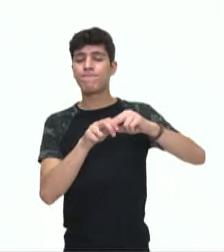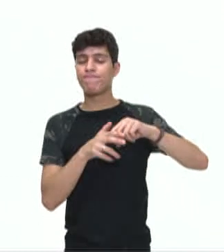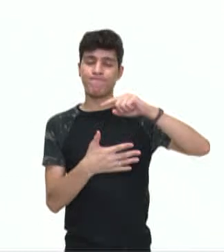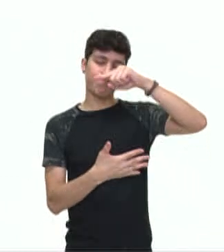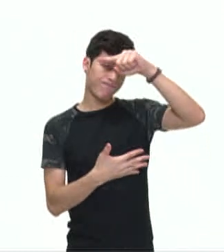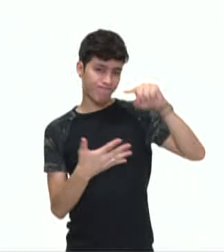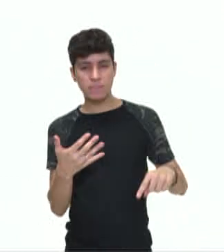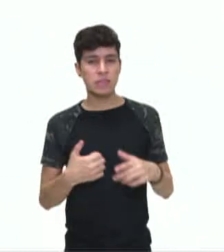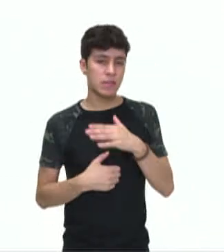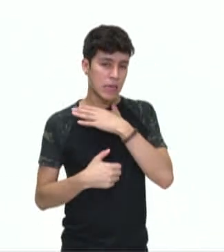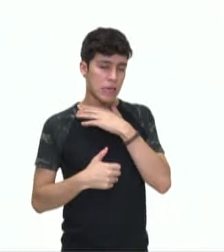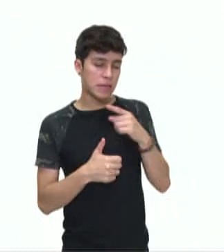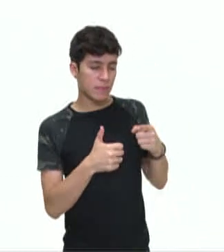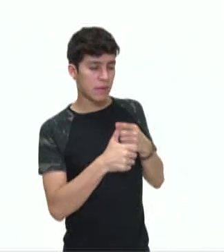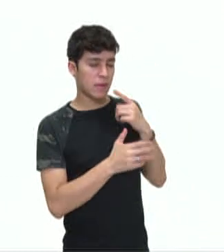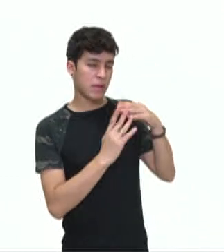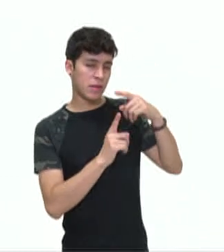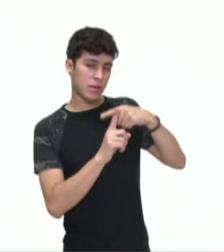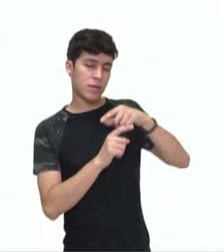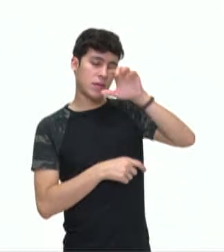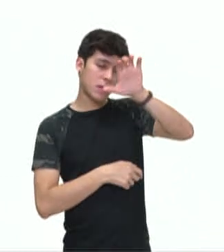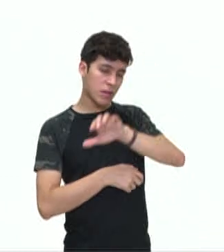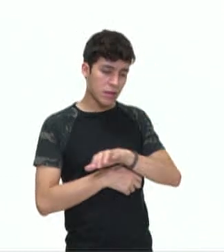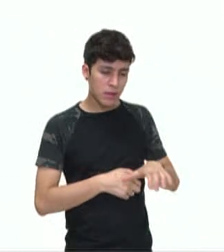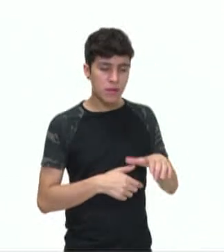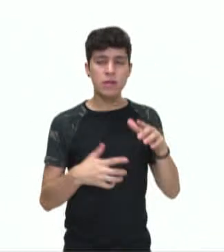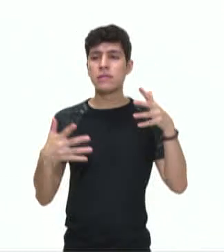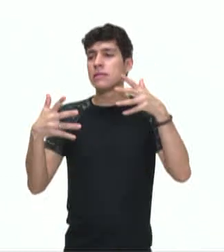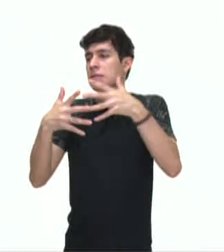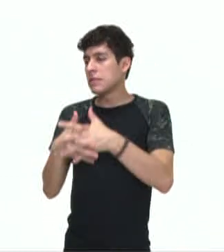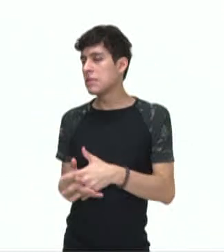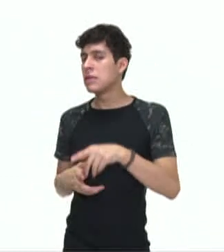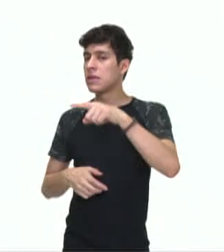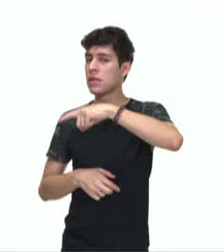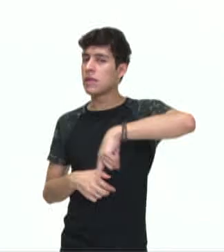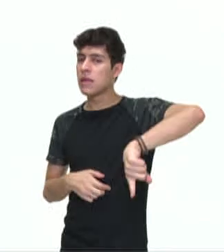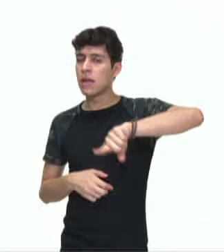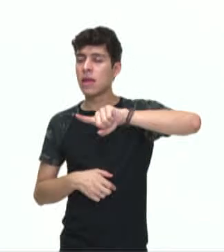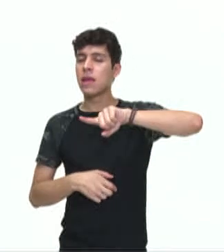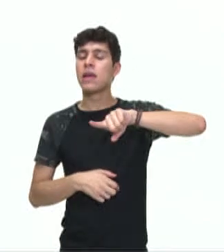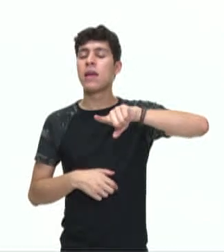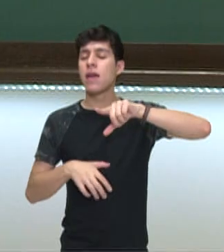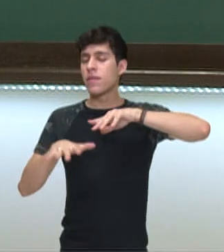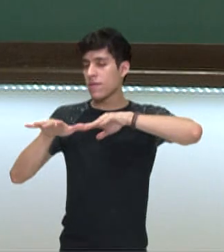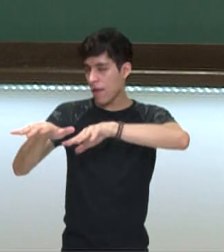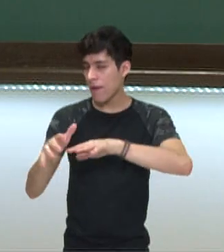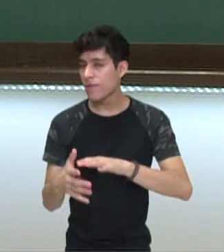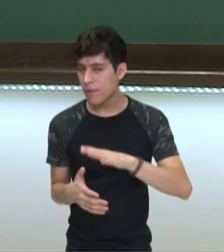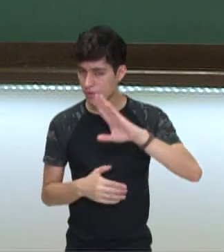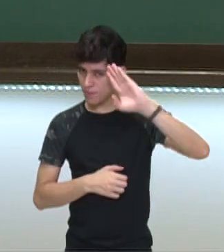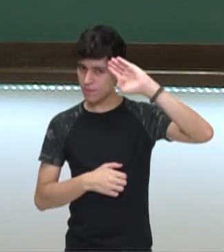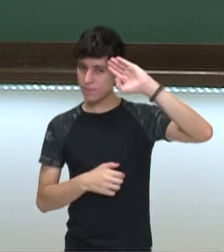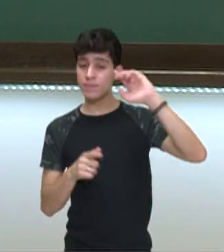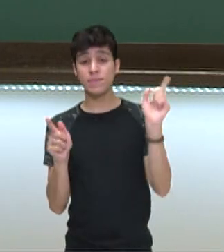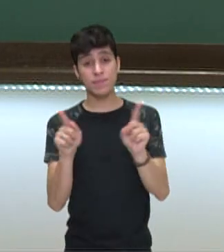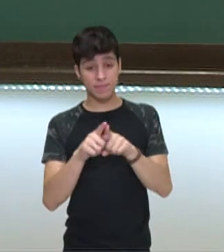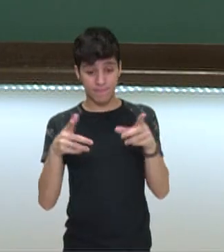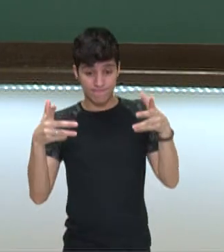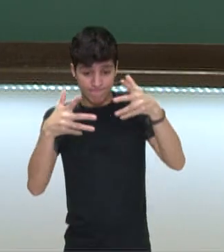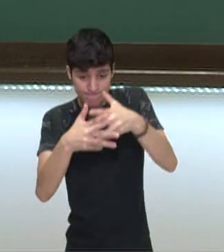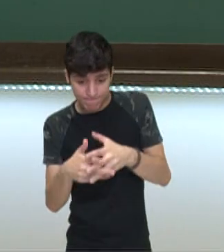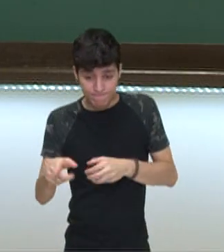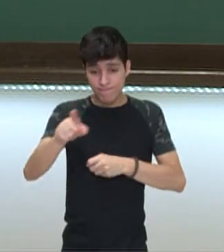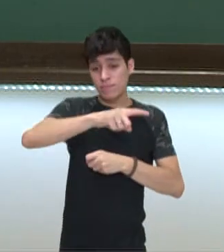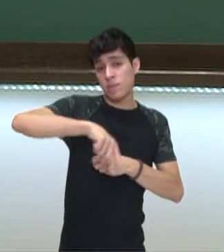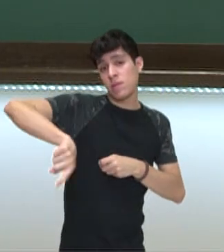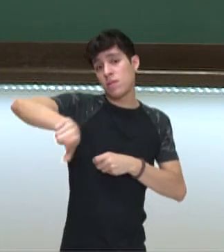Uma com a Igreja Católica, houve crises com o Exército, entre a monarquia e o Exército, e também houve uma crise muito forte com os fazendeiros